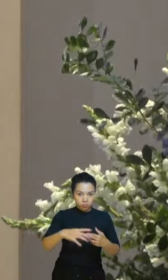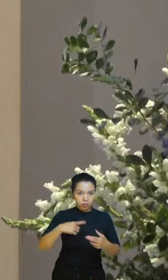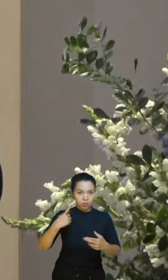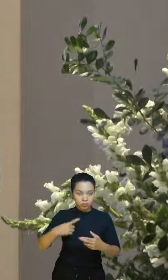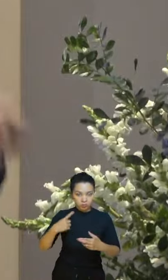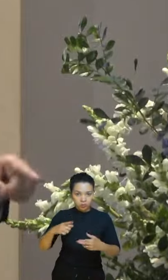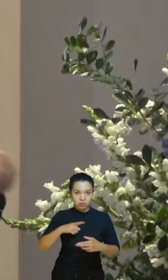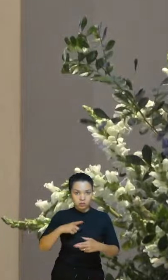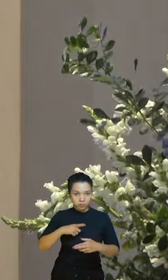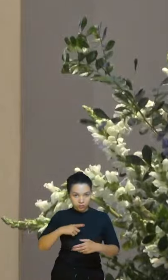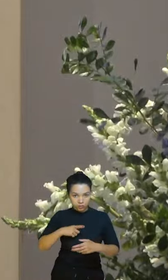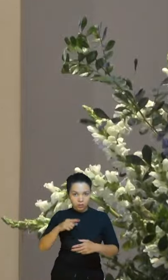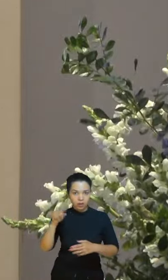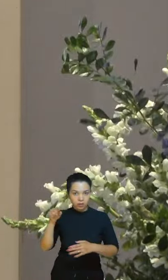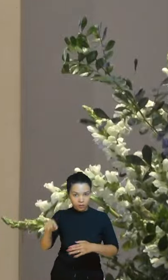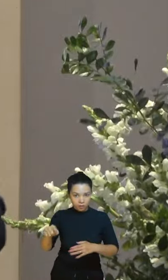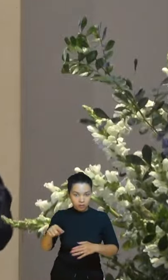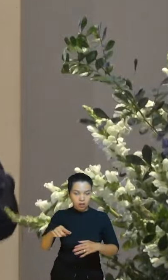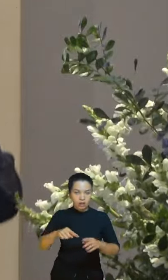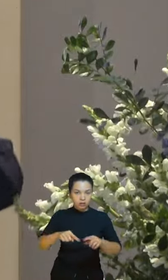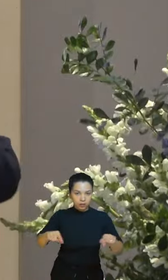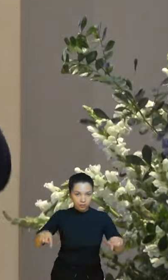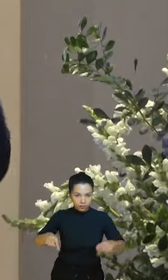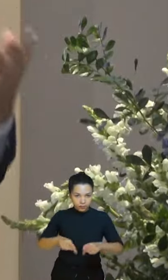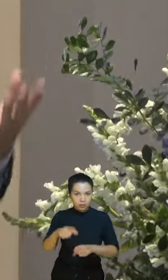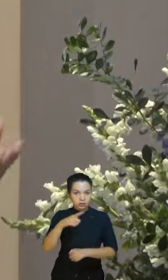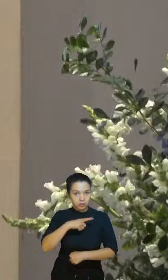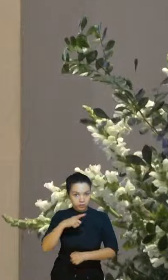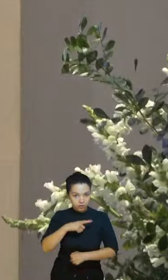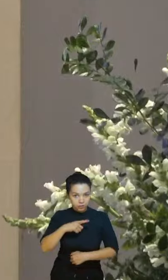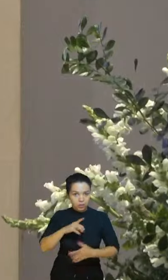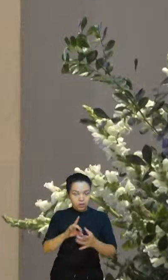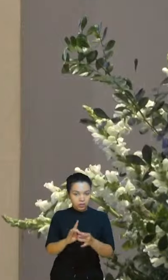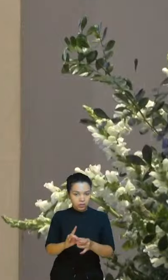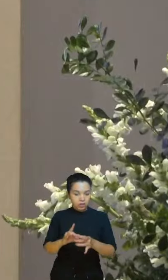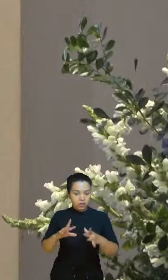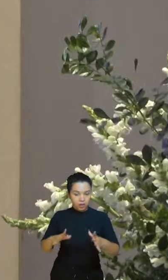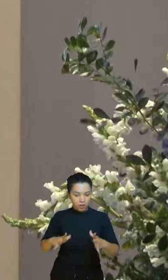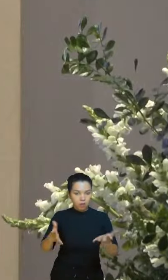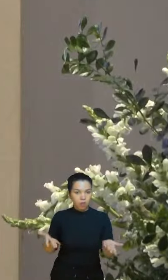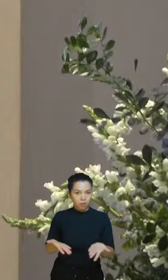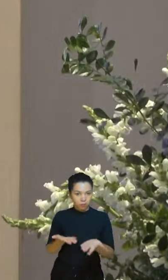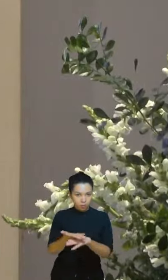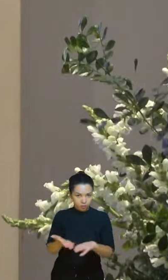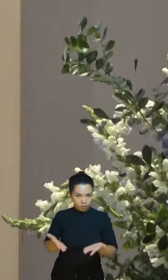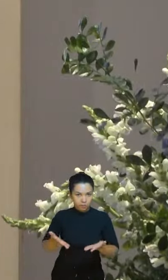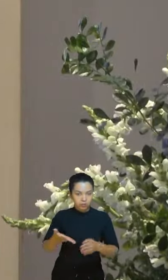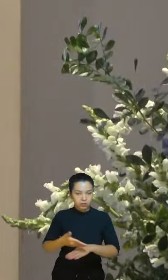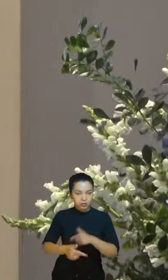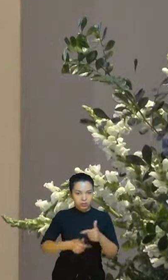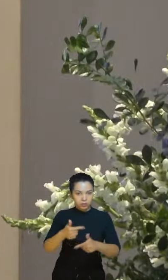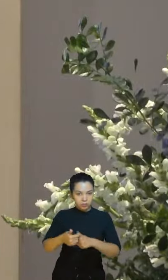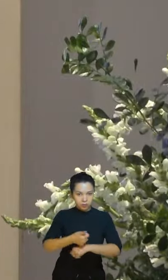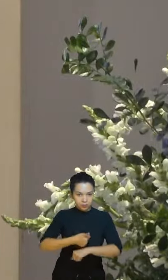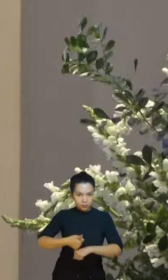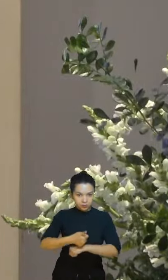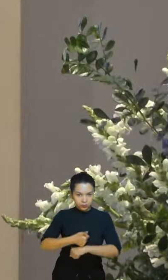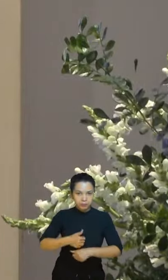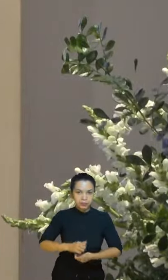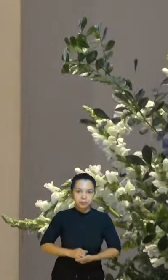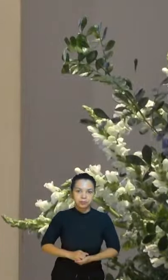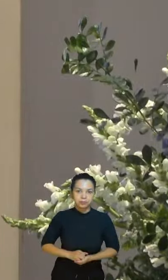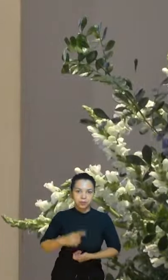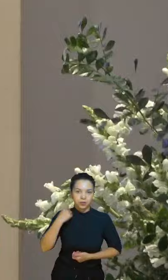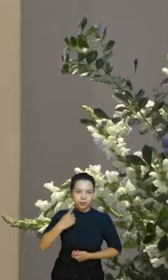orais direto dos seus gabinetes o que democratizou o exercício da profissão de